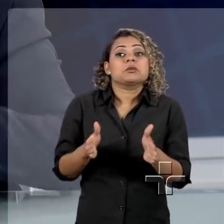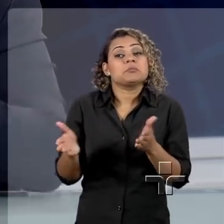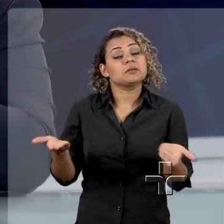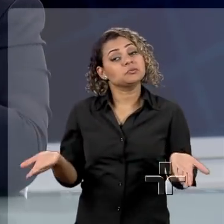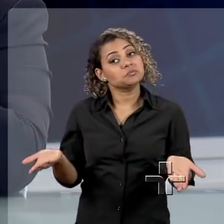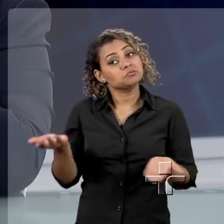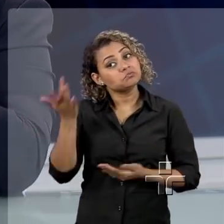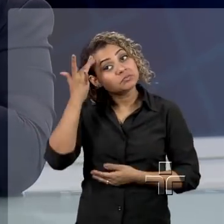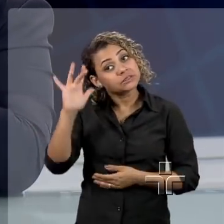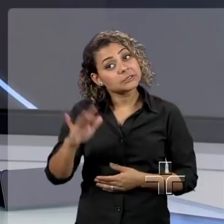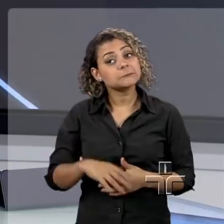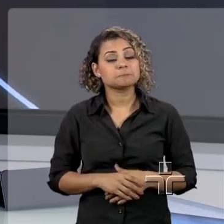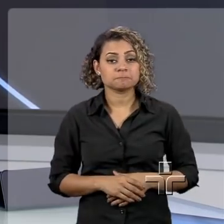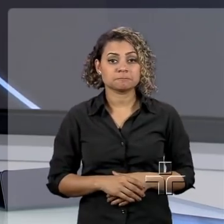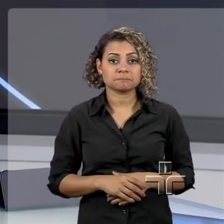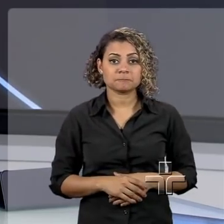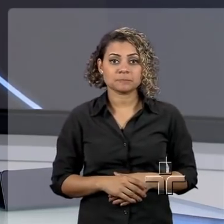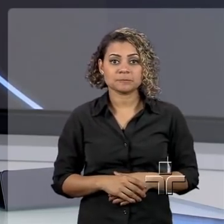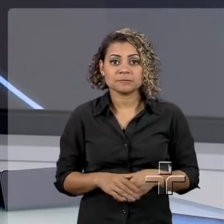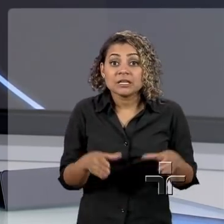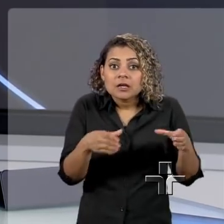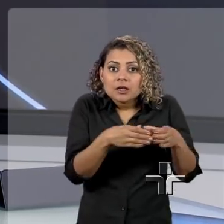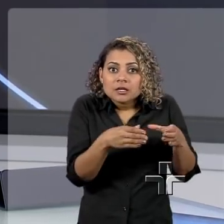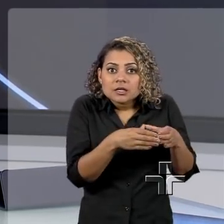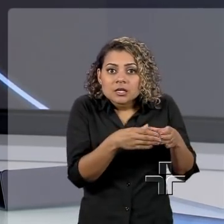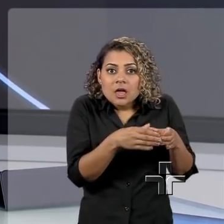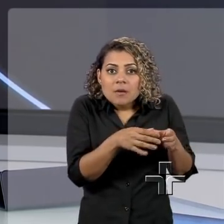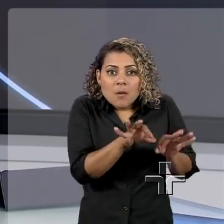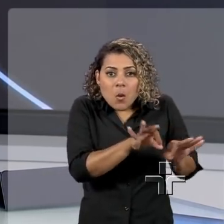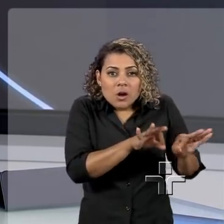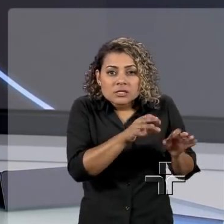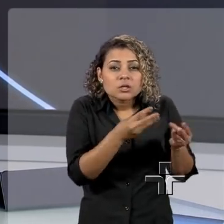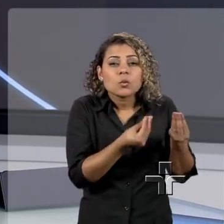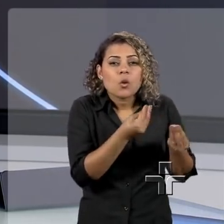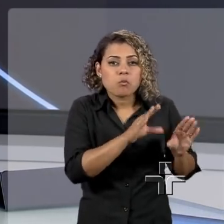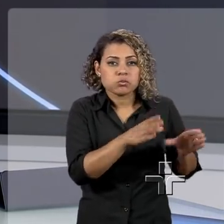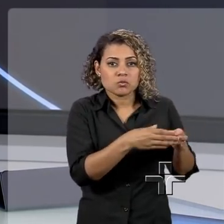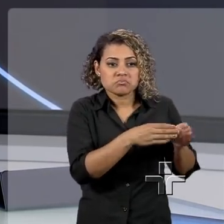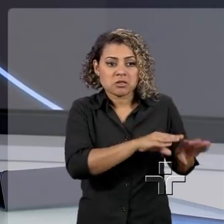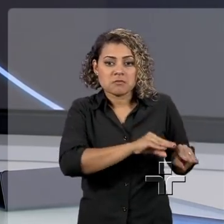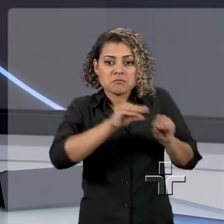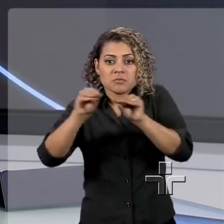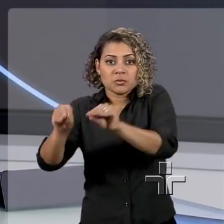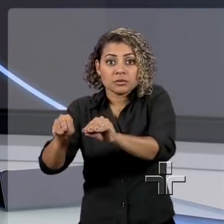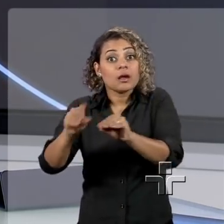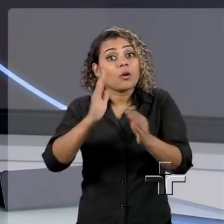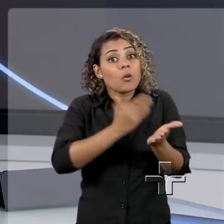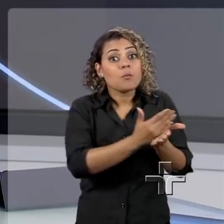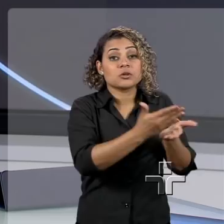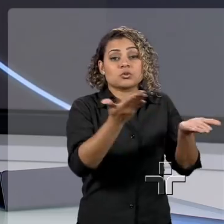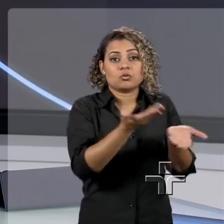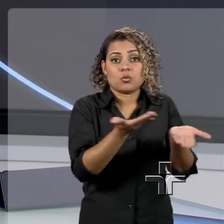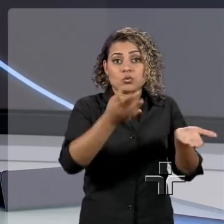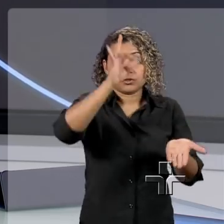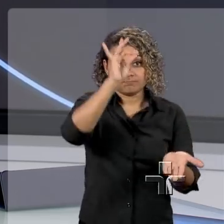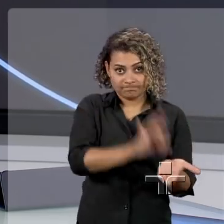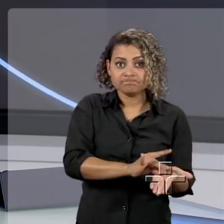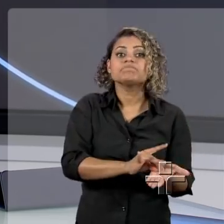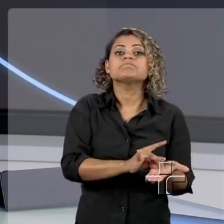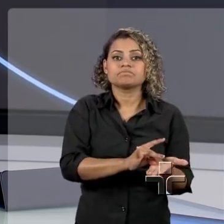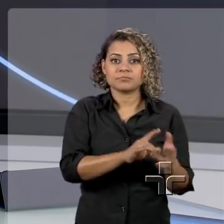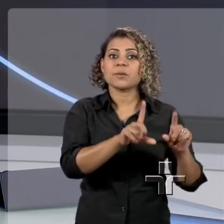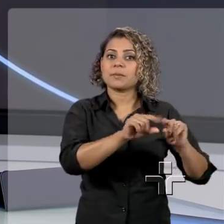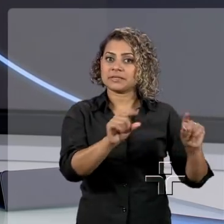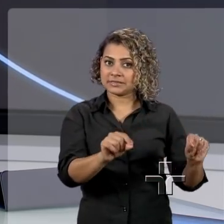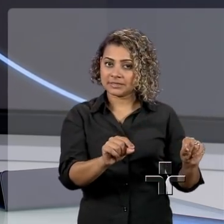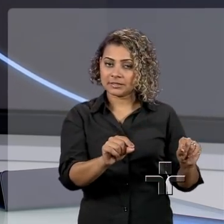decidida. E a equipe que cuida da mudança de governo começou a funcionar oficialmente hoje em